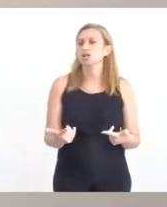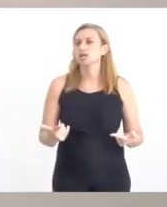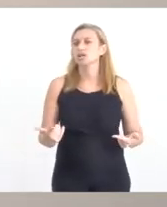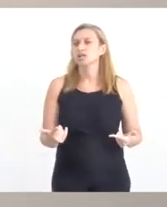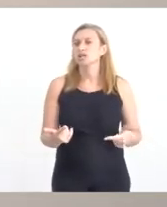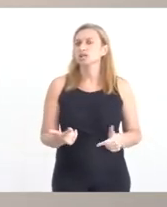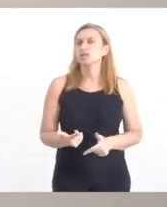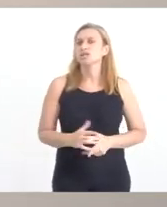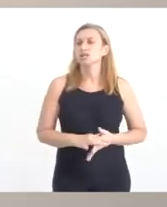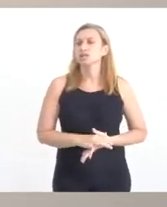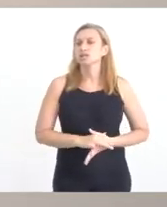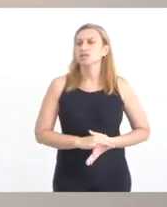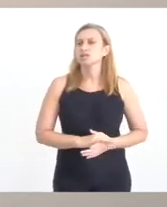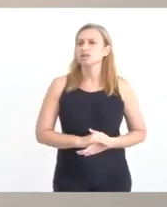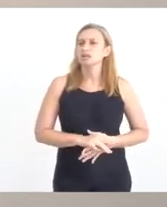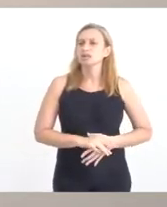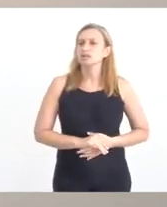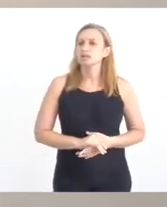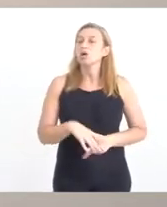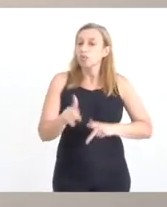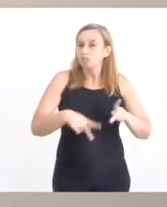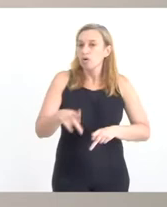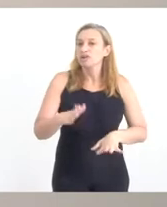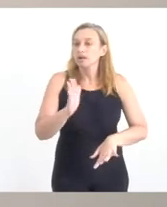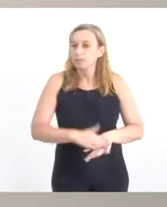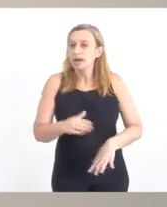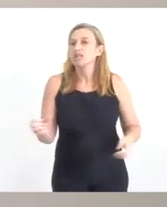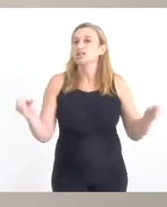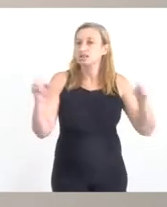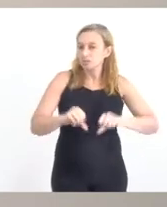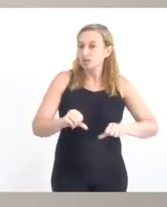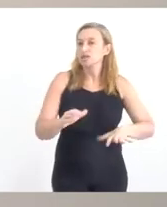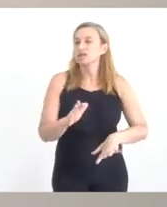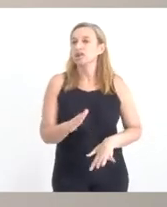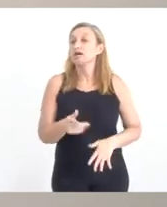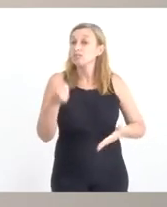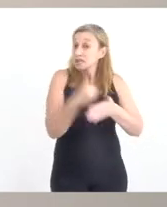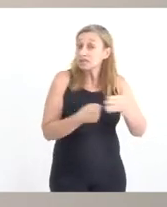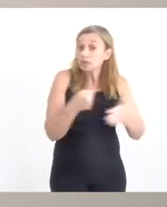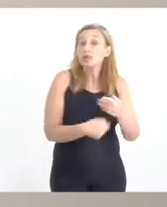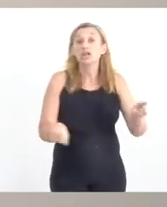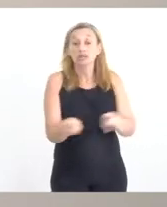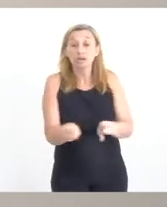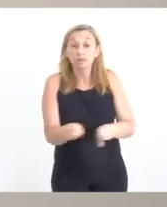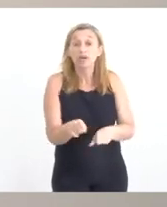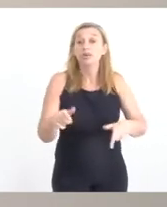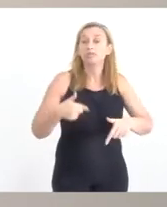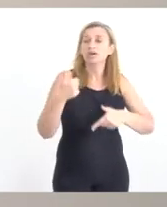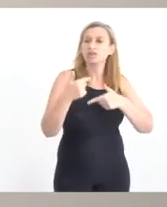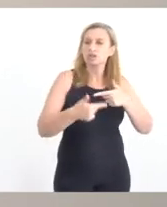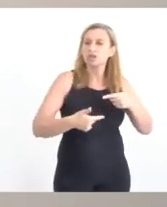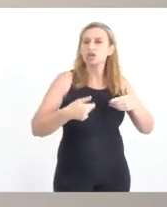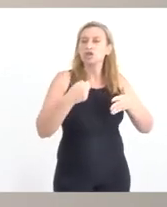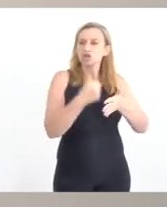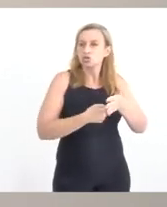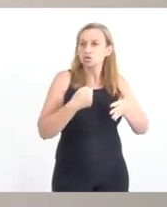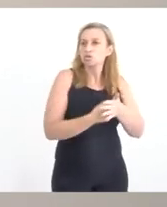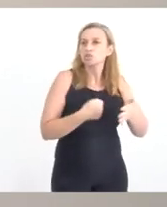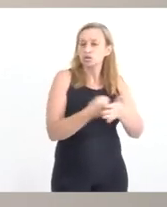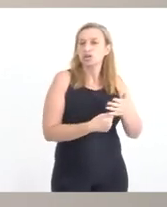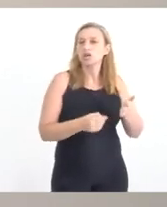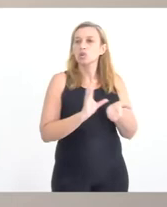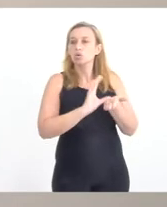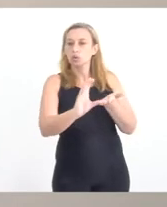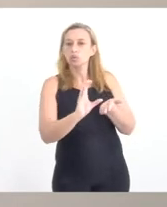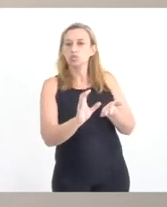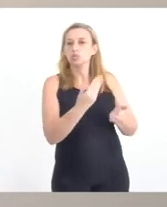os quais sem as quais o povo estaria mais situação de miséria ainda precisa lutar também para disputar o recurso público na época que